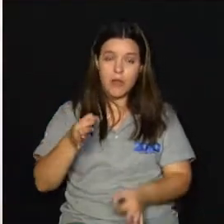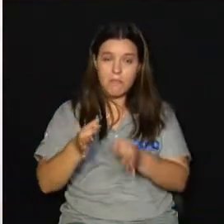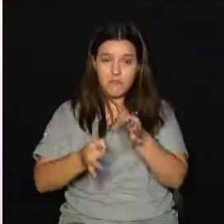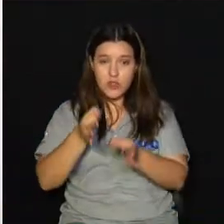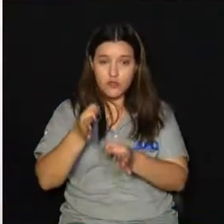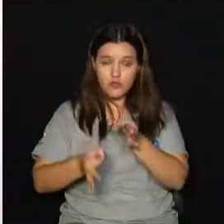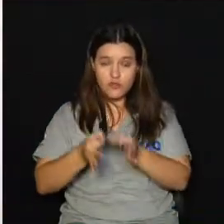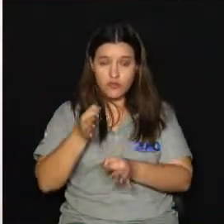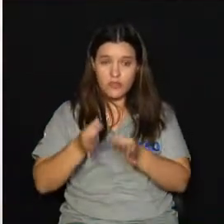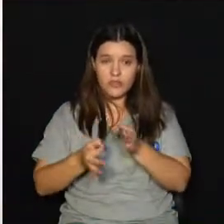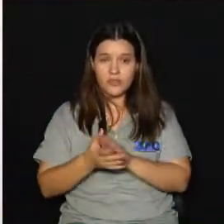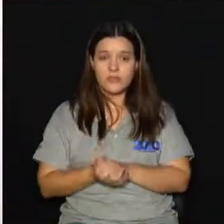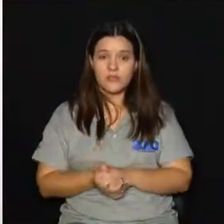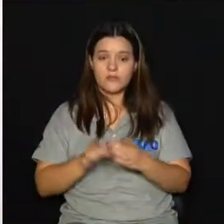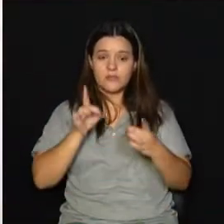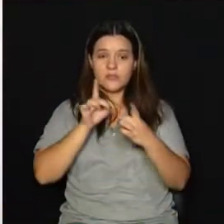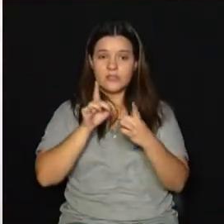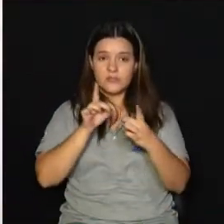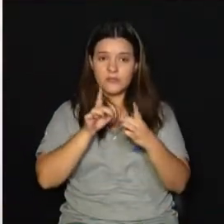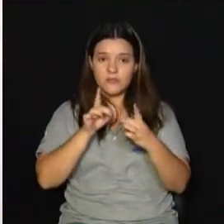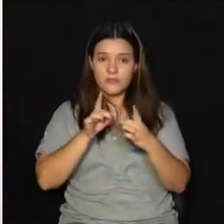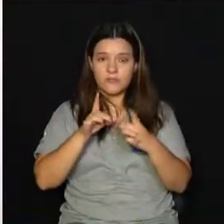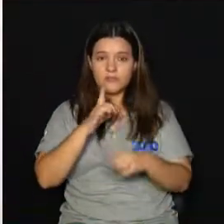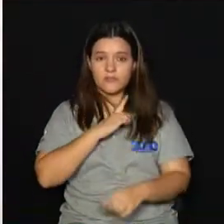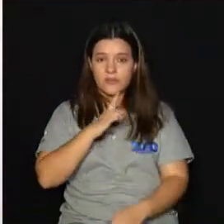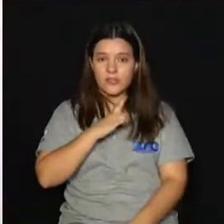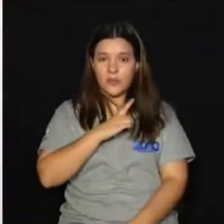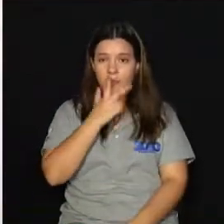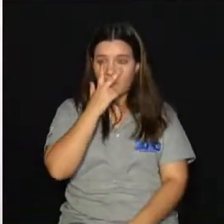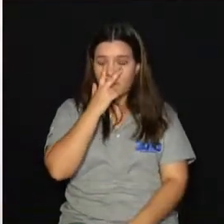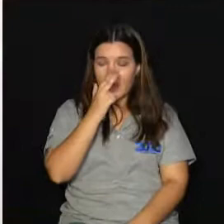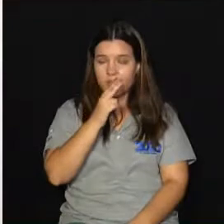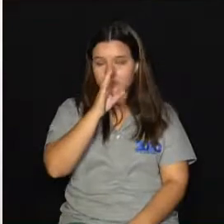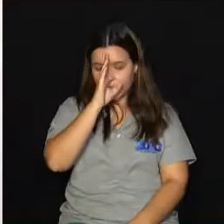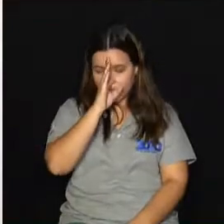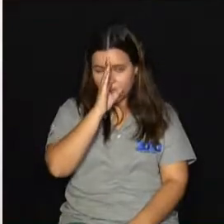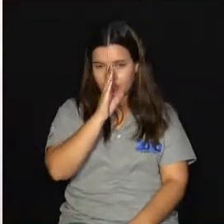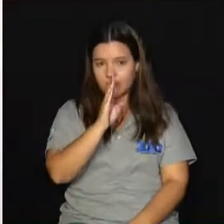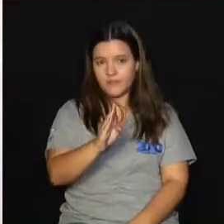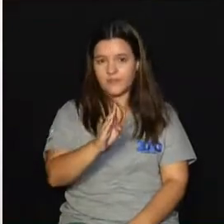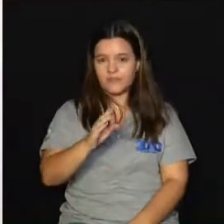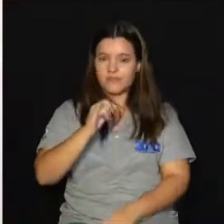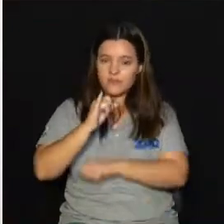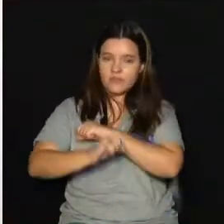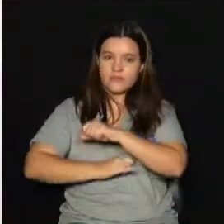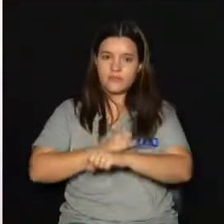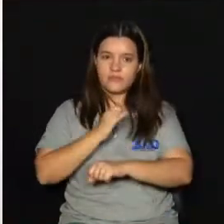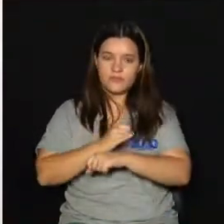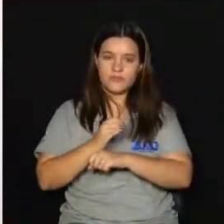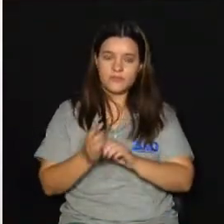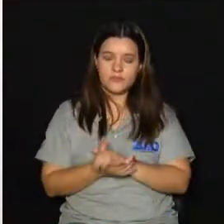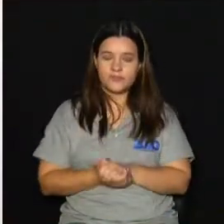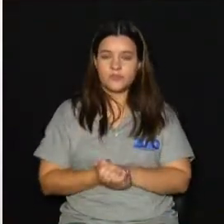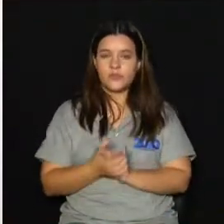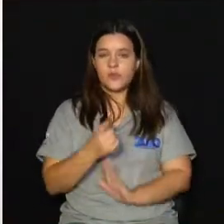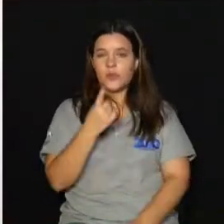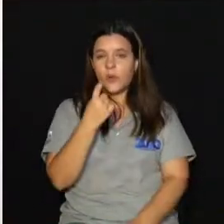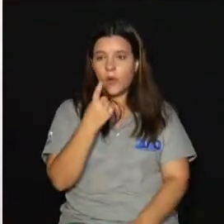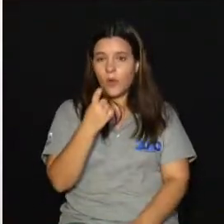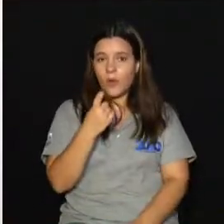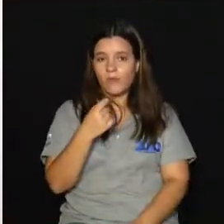Eleitoral, esse atendimento tem sido feito quase que todo de forma online. A única coisa que tem sido